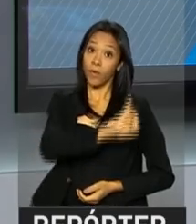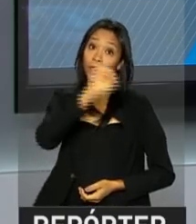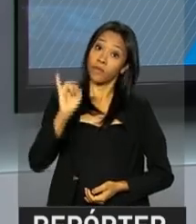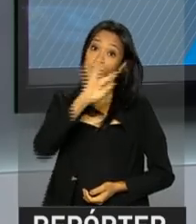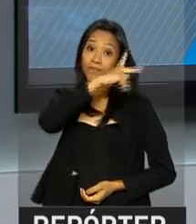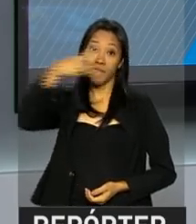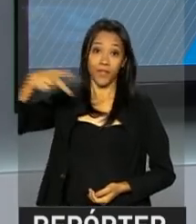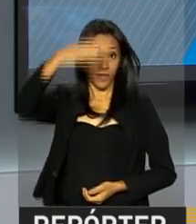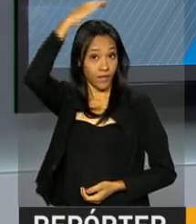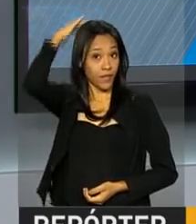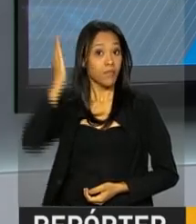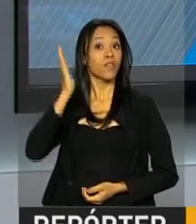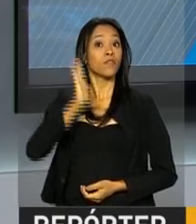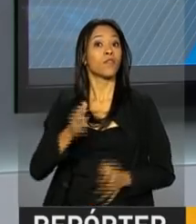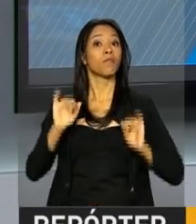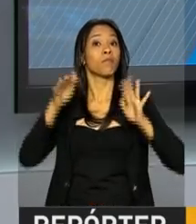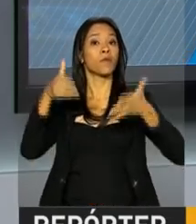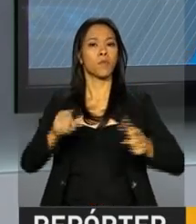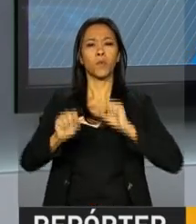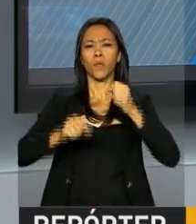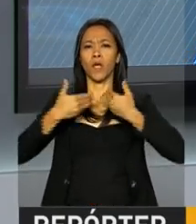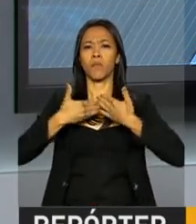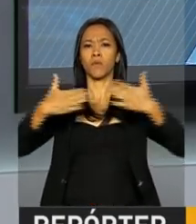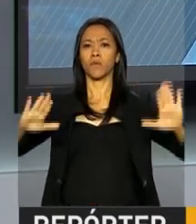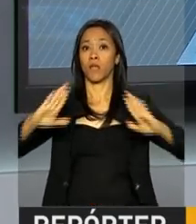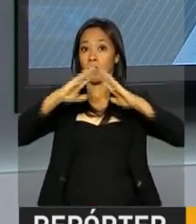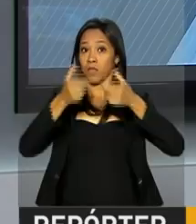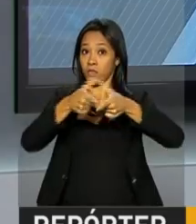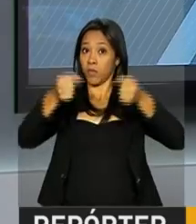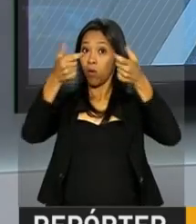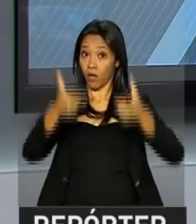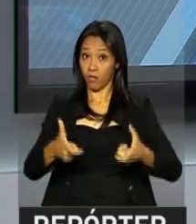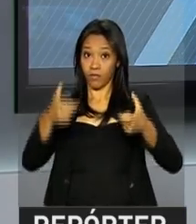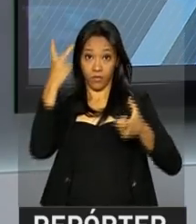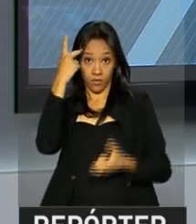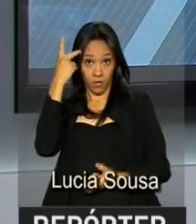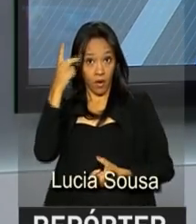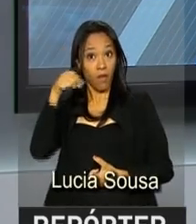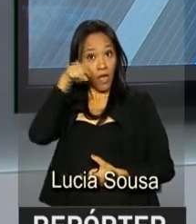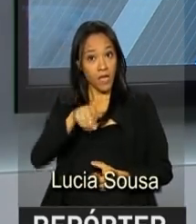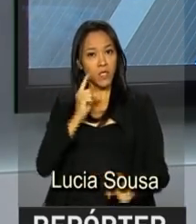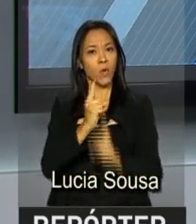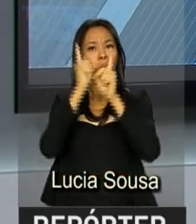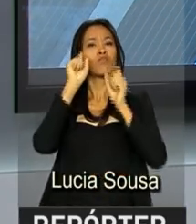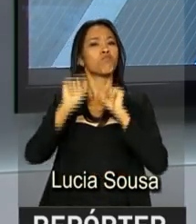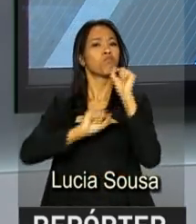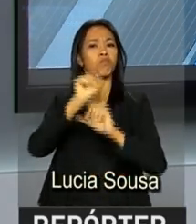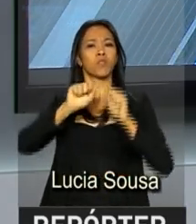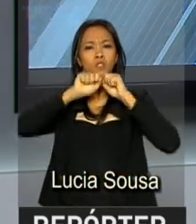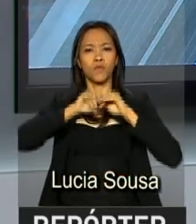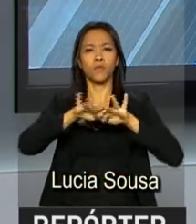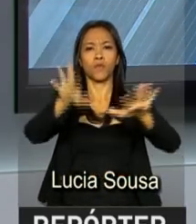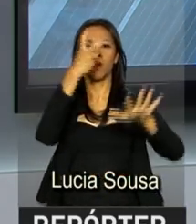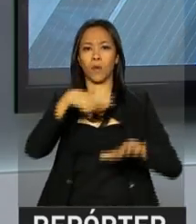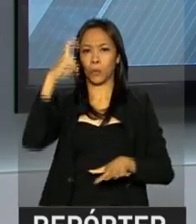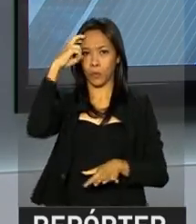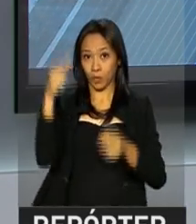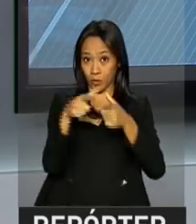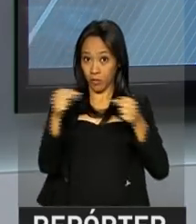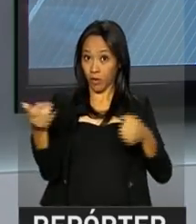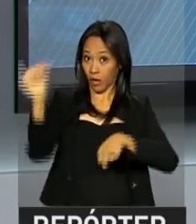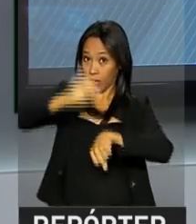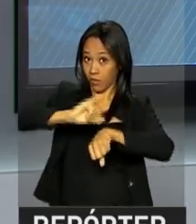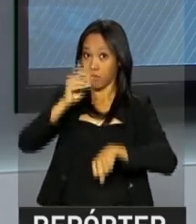Olá, o presidente Michel Temer participou da abertura da Casa Japão São Paulo, evento de divulgação da cultura japonesa